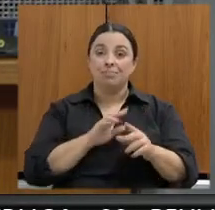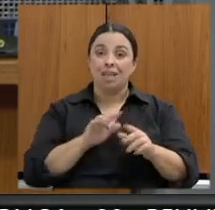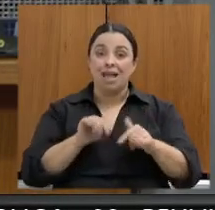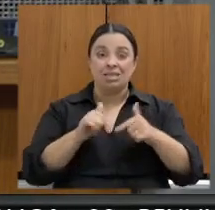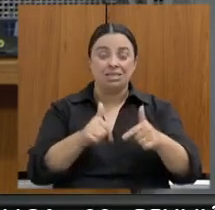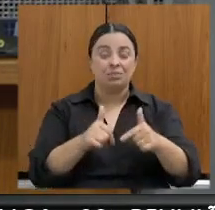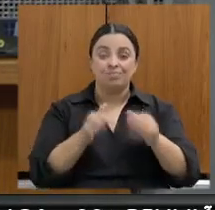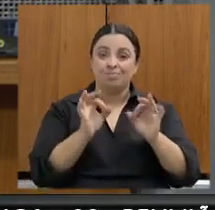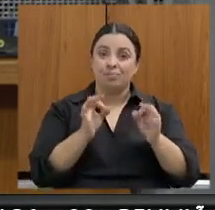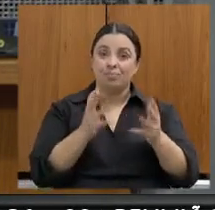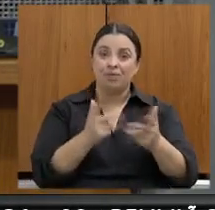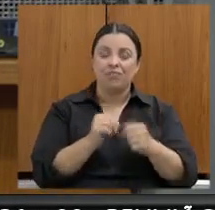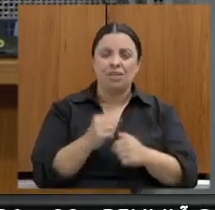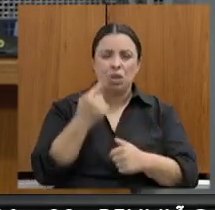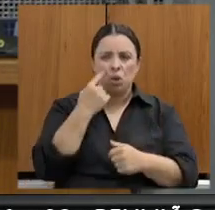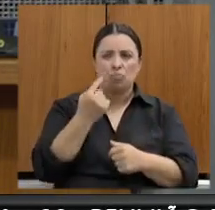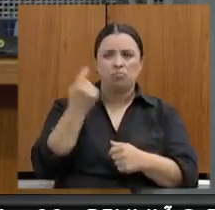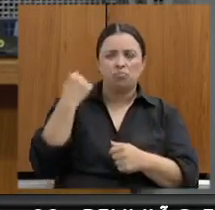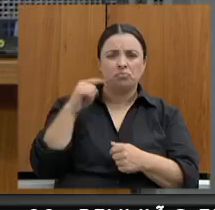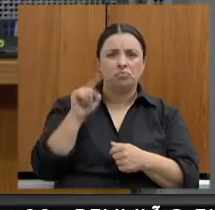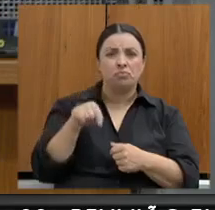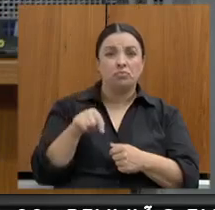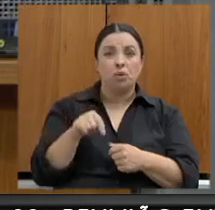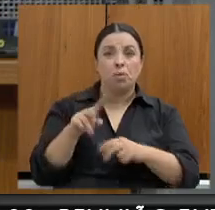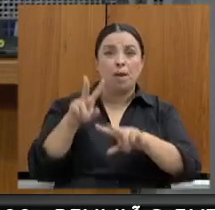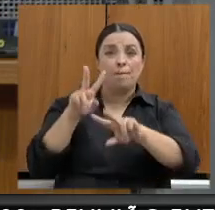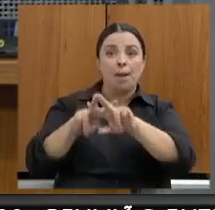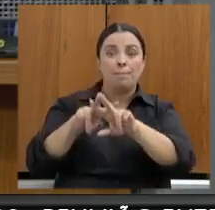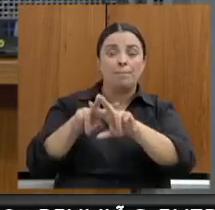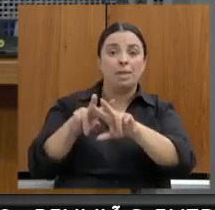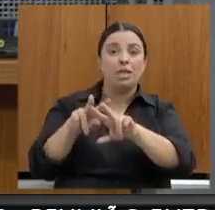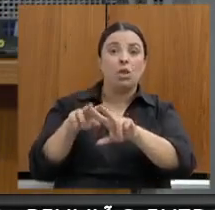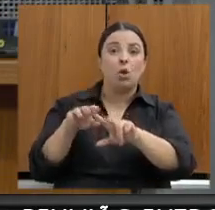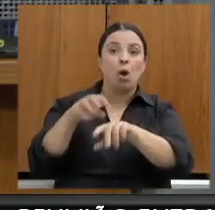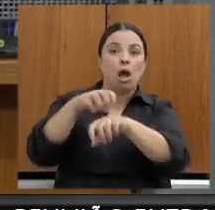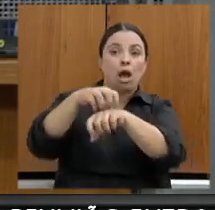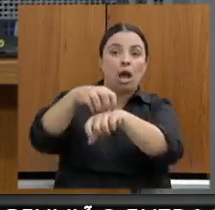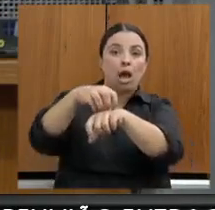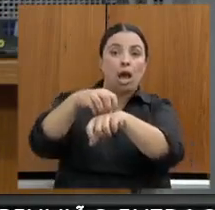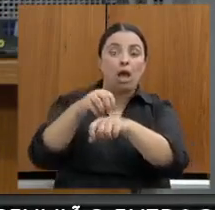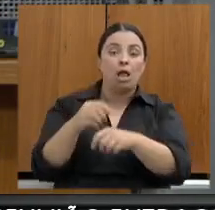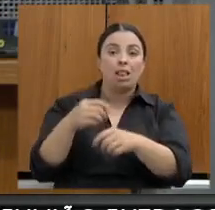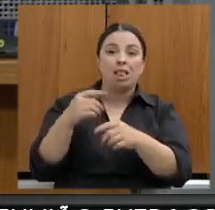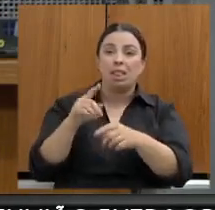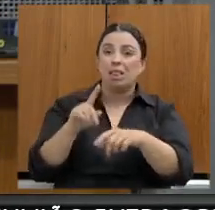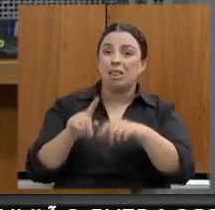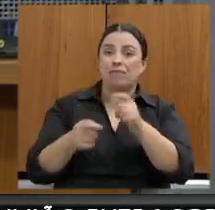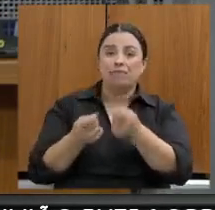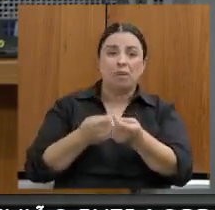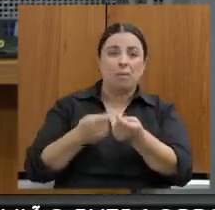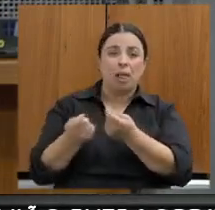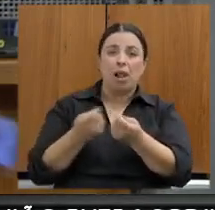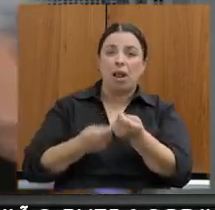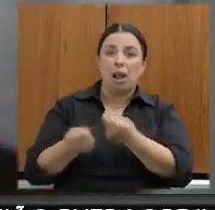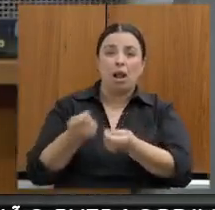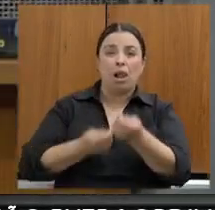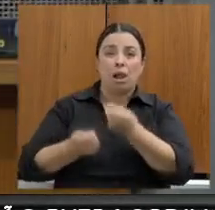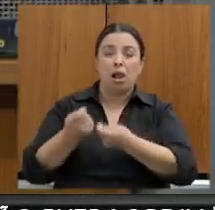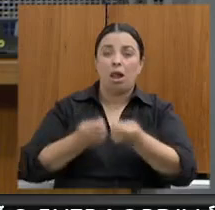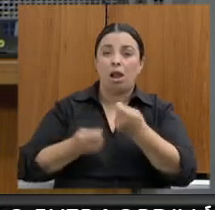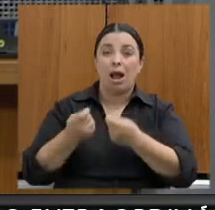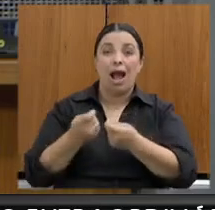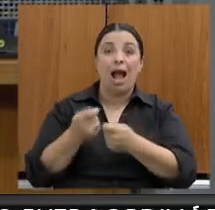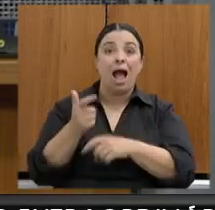de tráfico de armas dentro de uma estrada Federal aqui na região metropolitana perde Curvelo